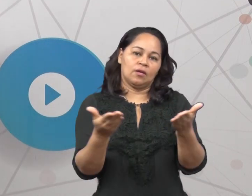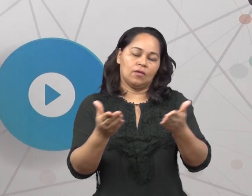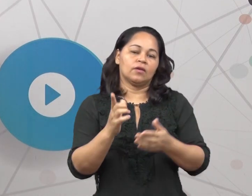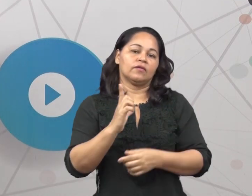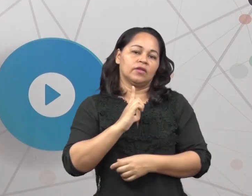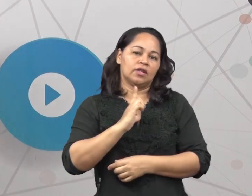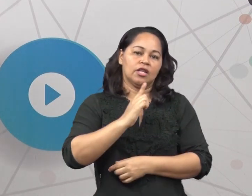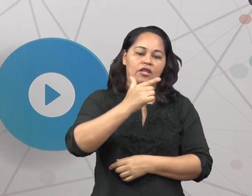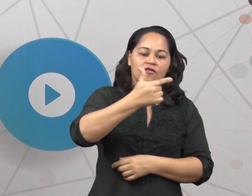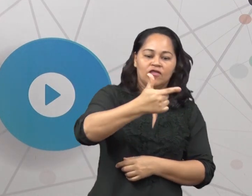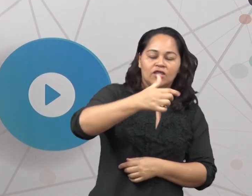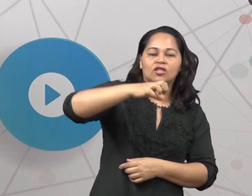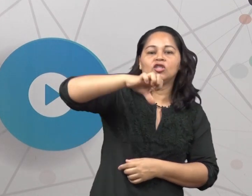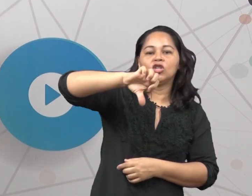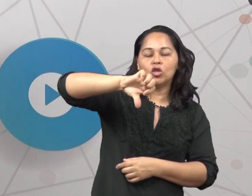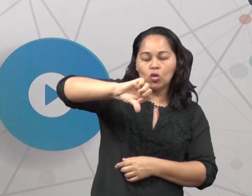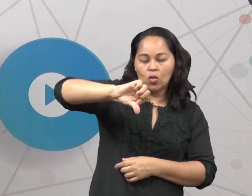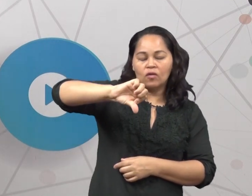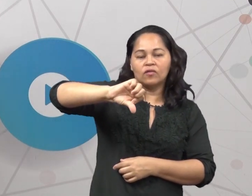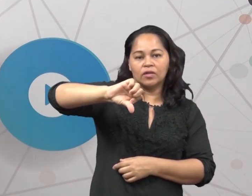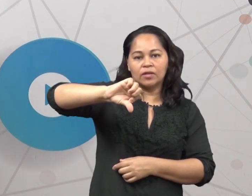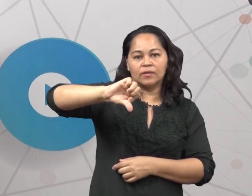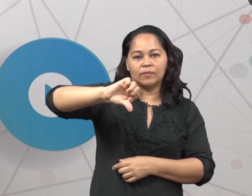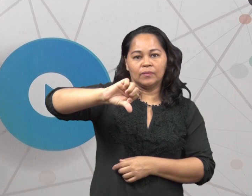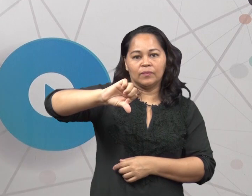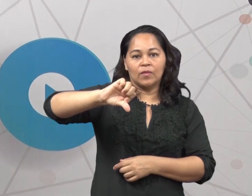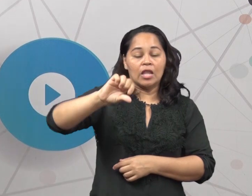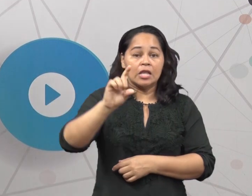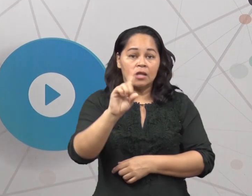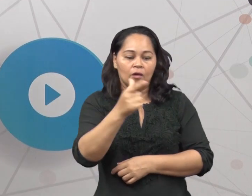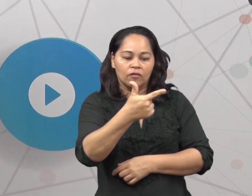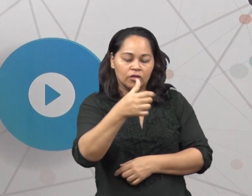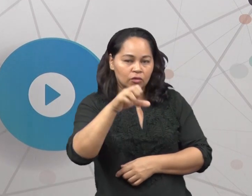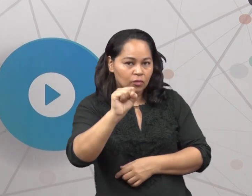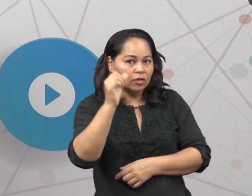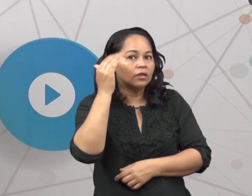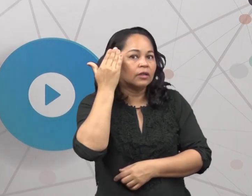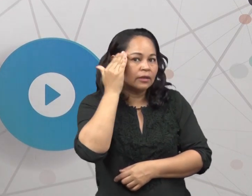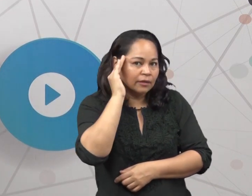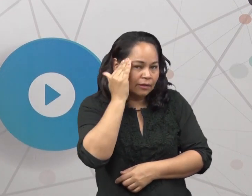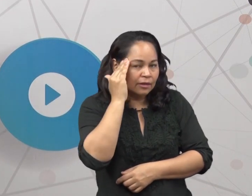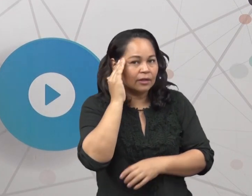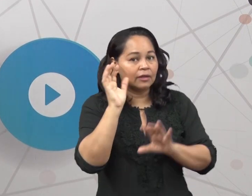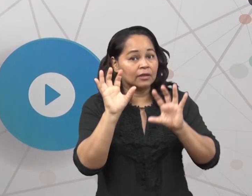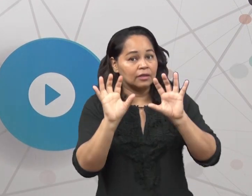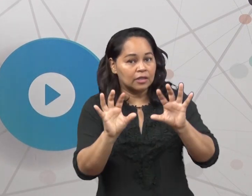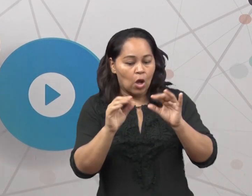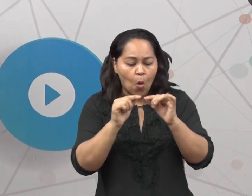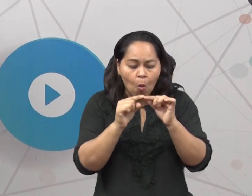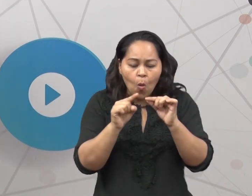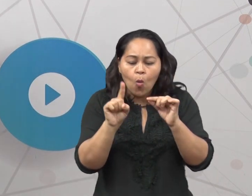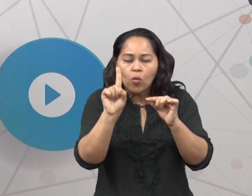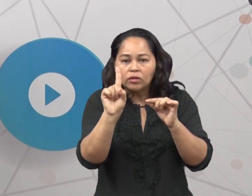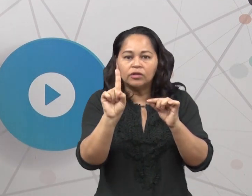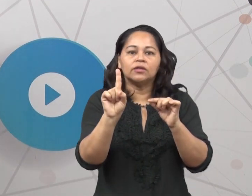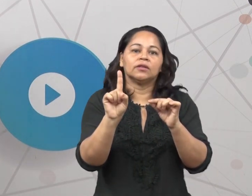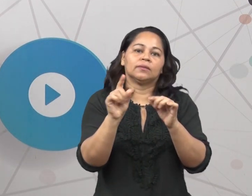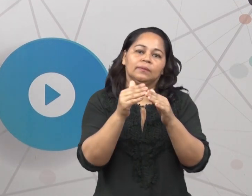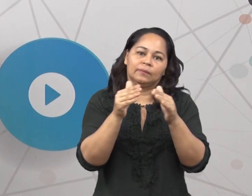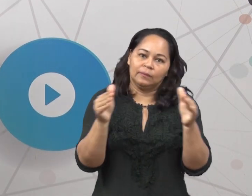ter 29 dias e não 28 dias. Ok, crianças? Ou seja, ele fica um pouco mais